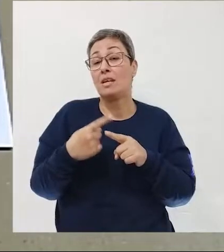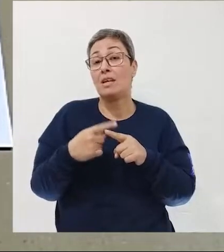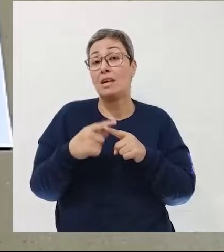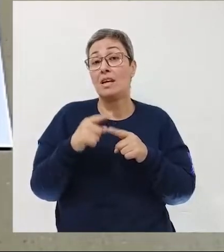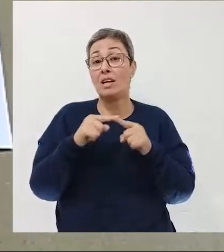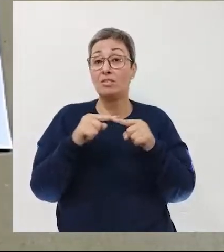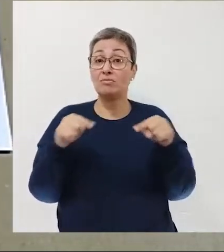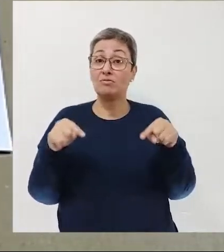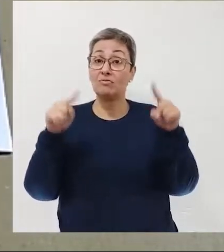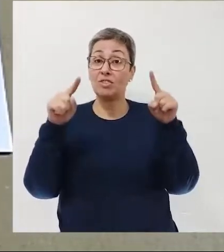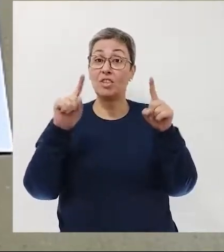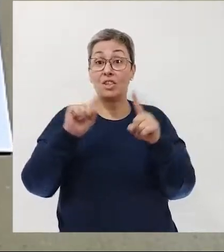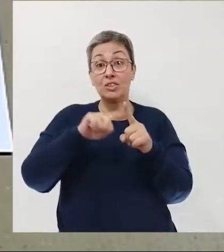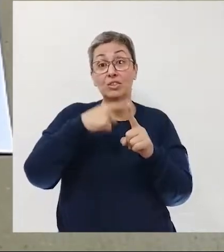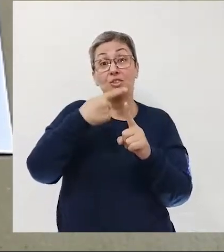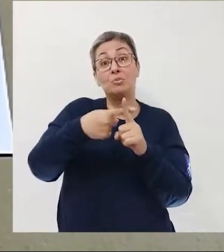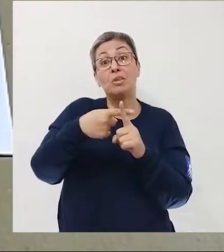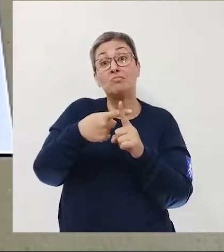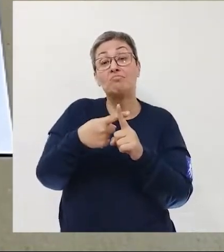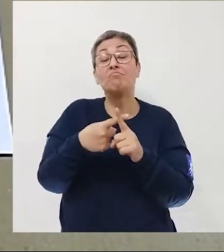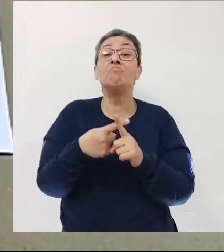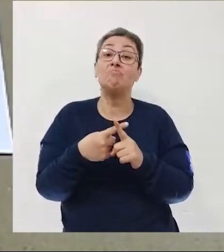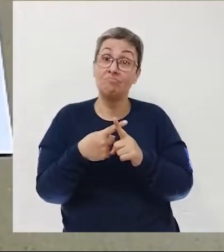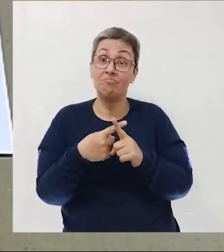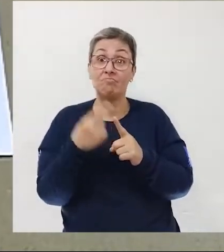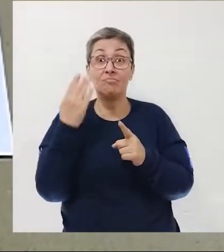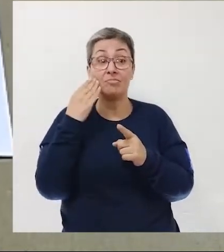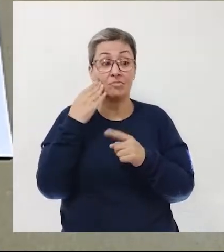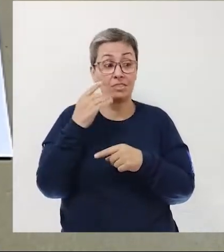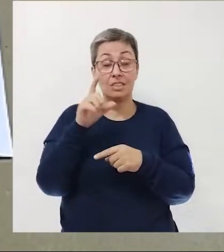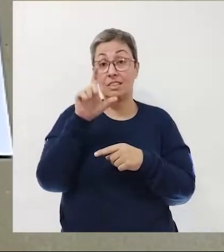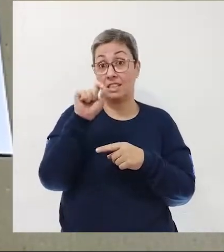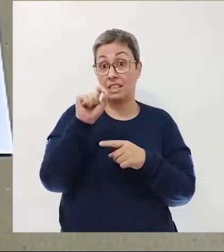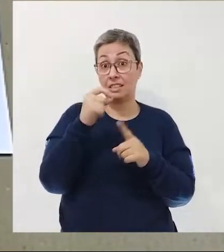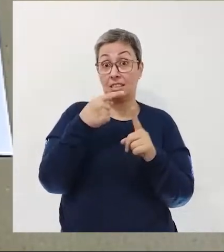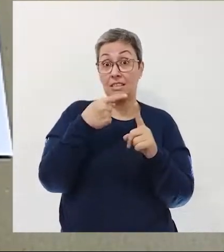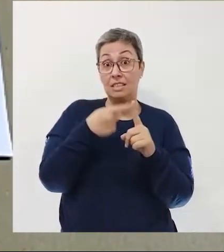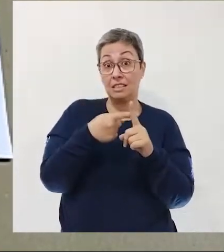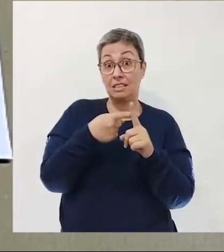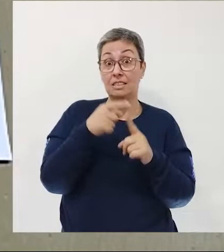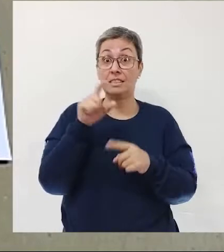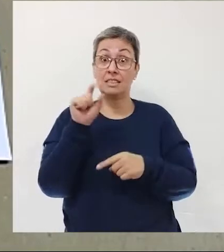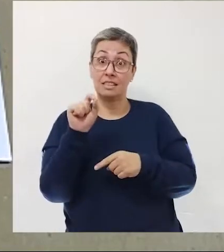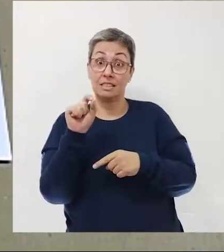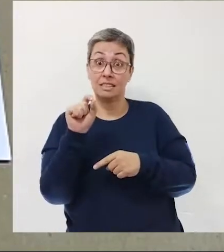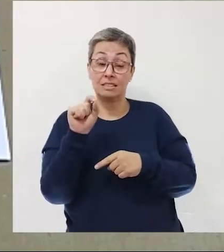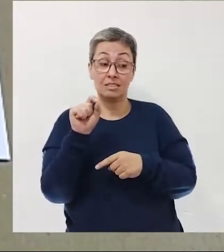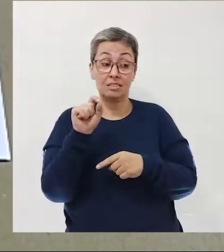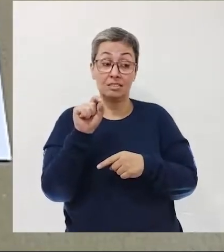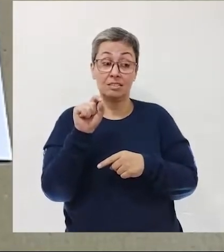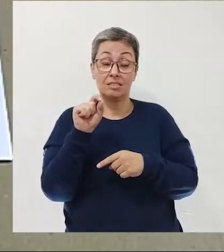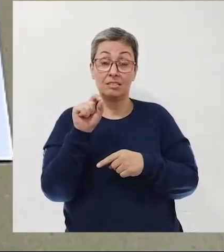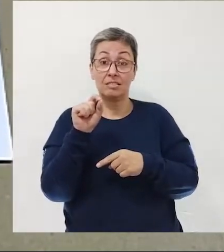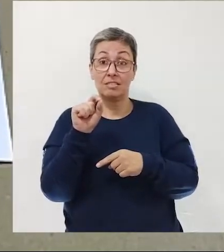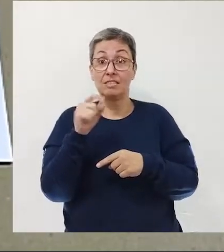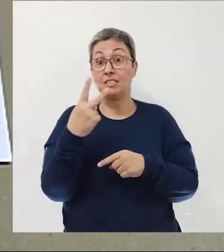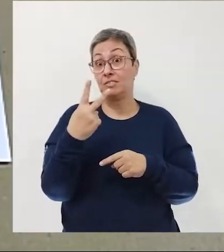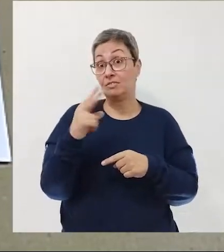peguei os lados e somei. Então, aqui eu tenho 10 e 10. Eu